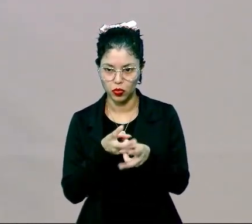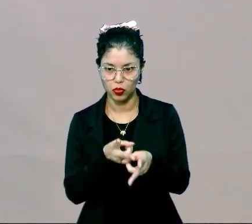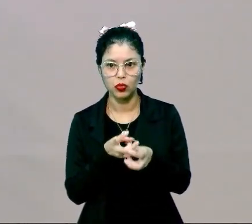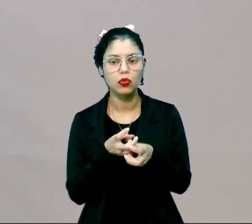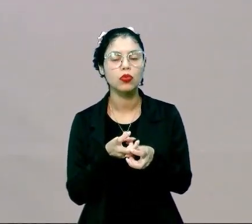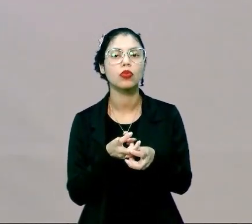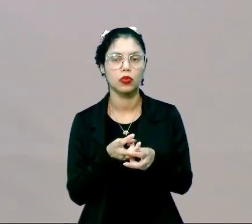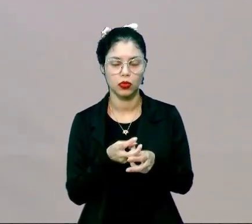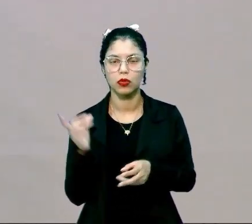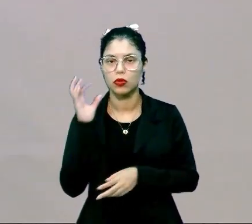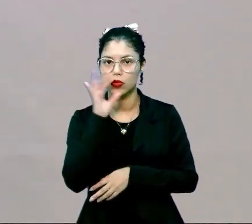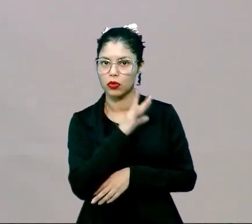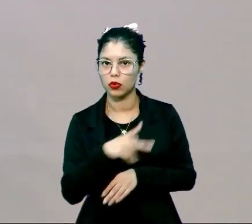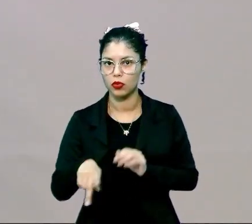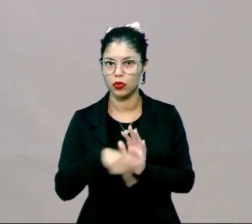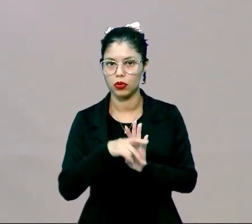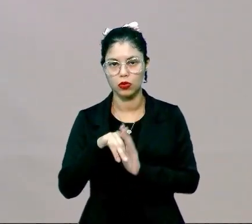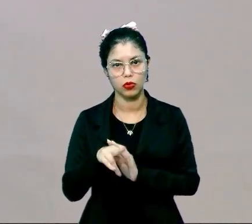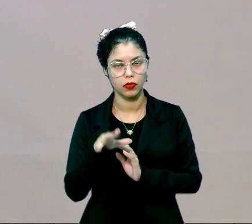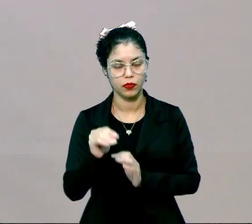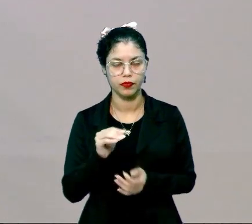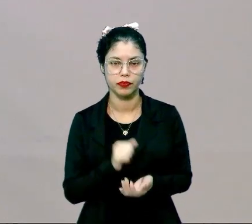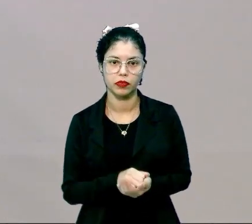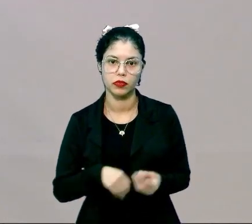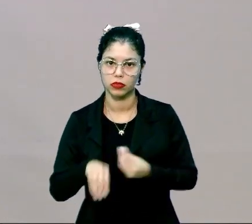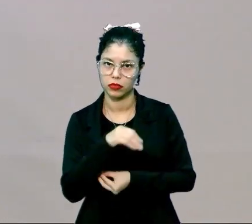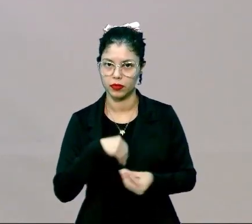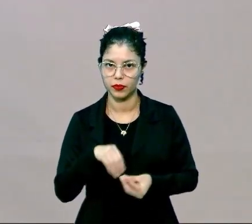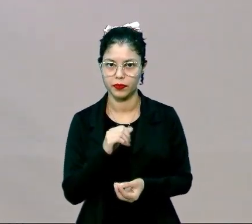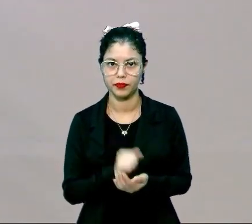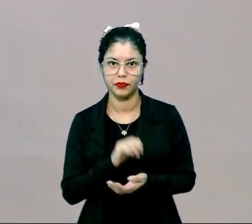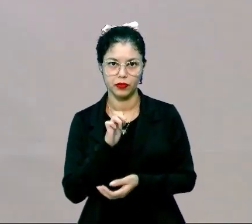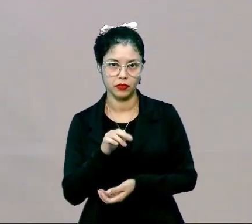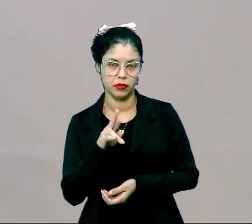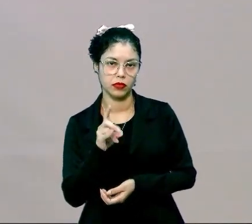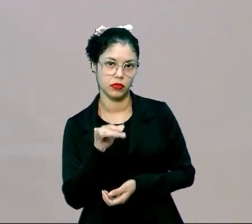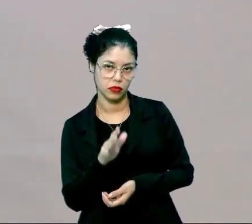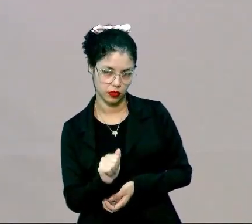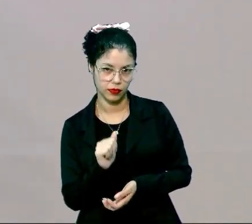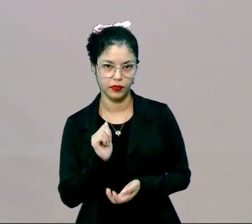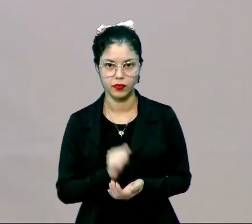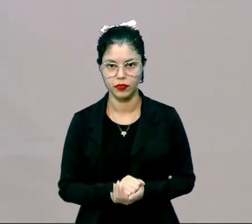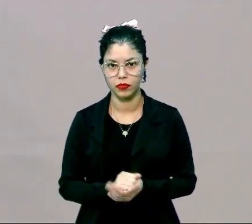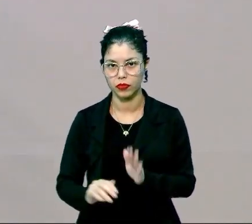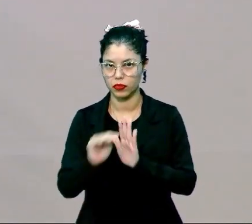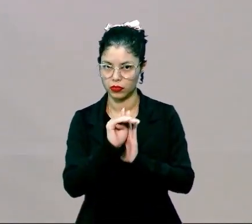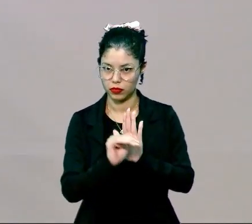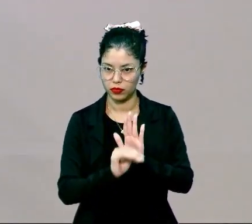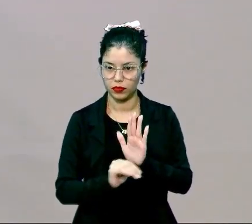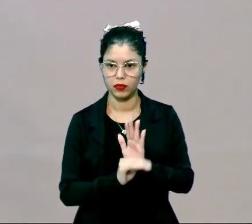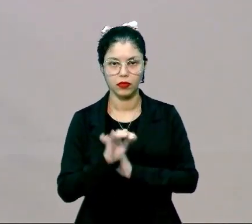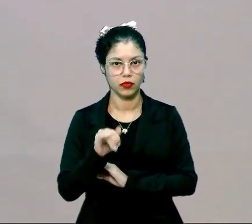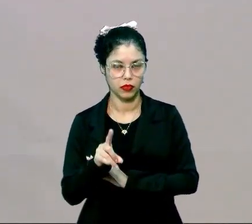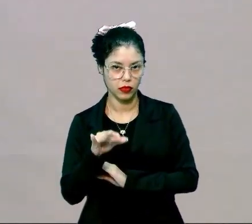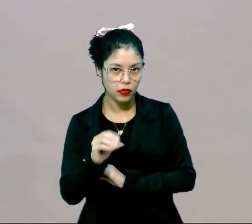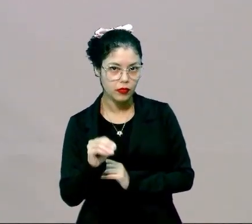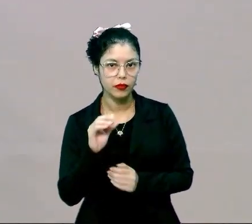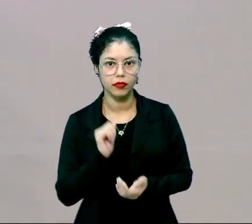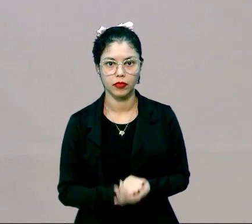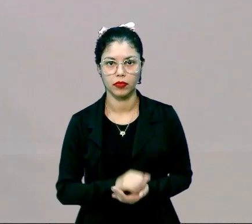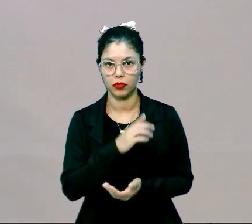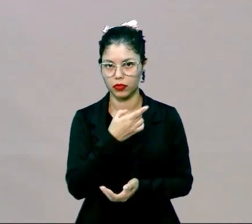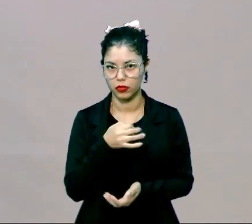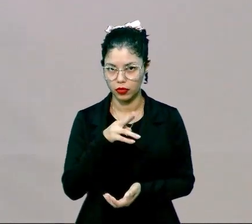absorvendo o calor do meio. Logo, é uma reação endotérmica. Então, é muito tranquilo classificar reações endo e